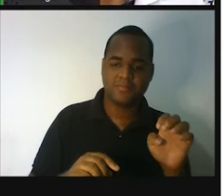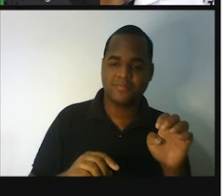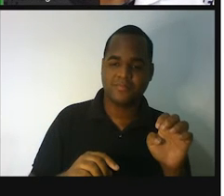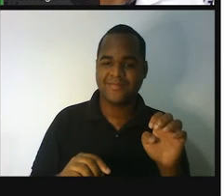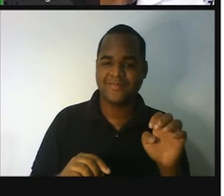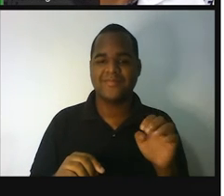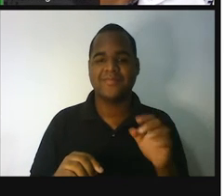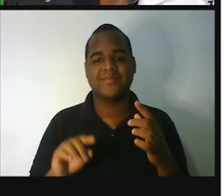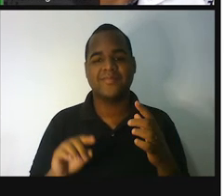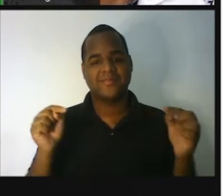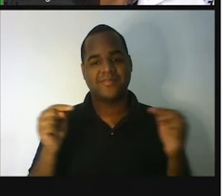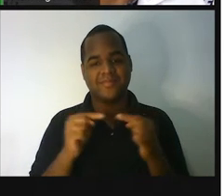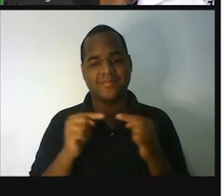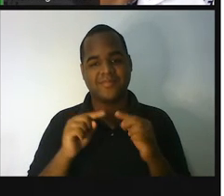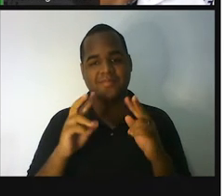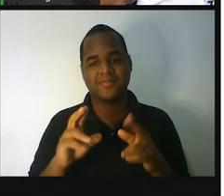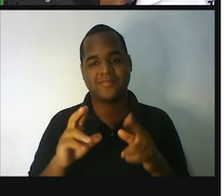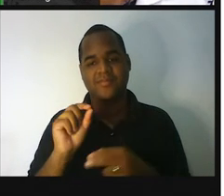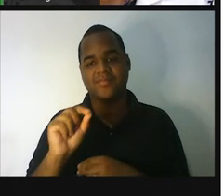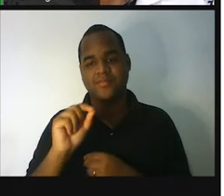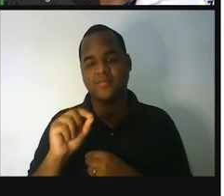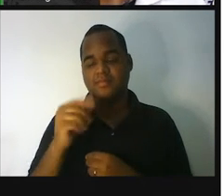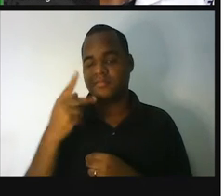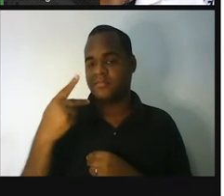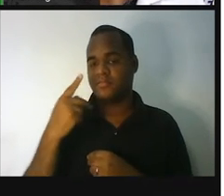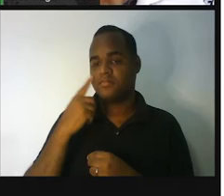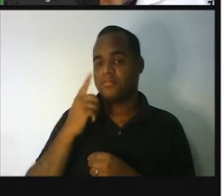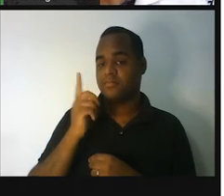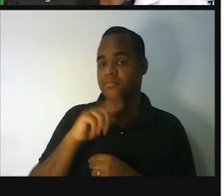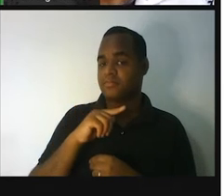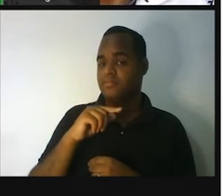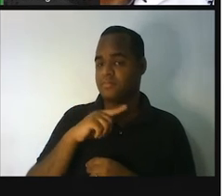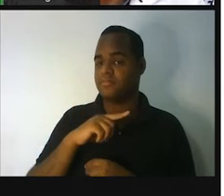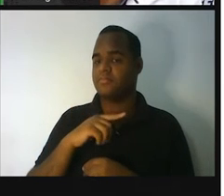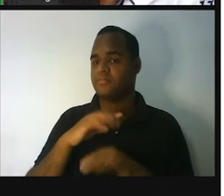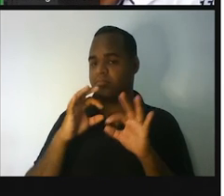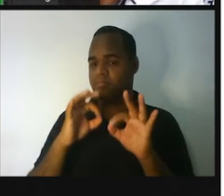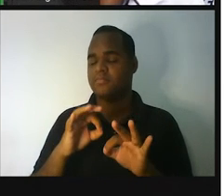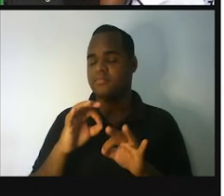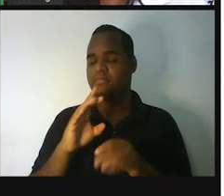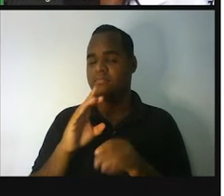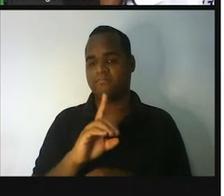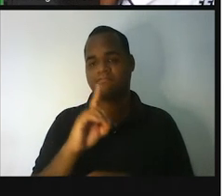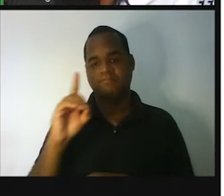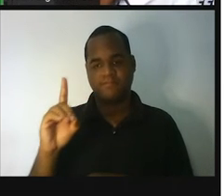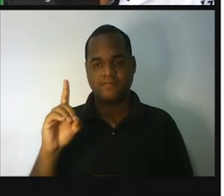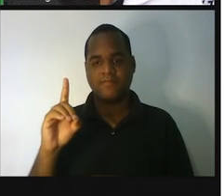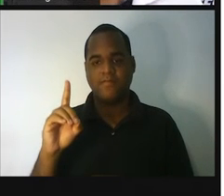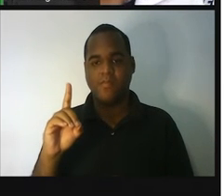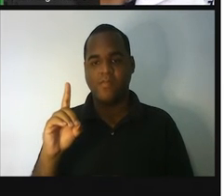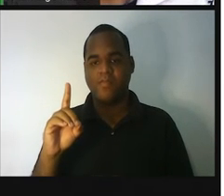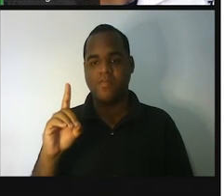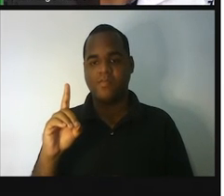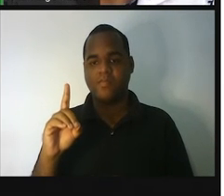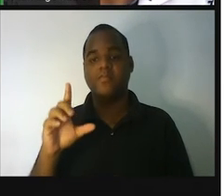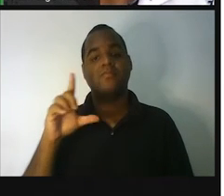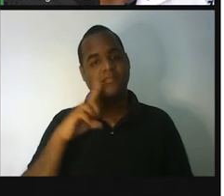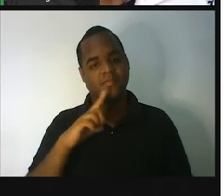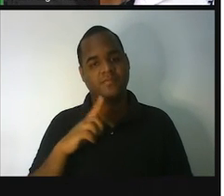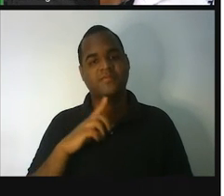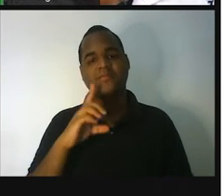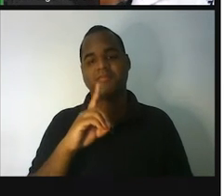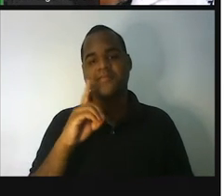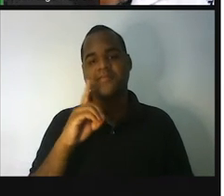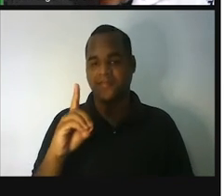gente vai aqui percebendo pela certeza que pode direito aí foi vamos começa a gente vai para a